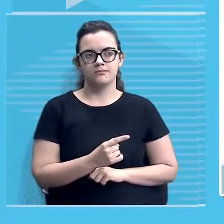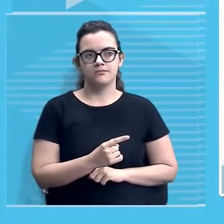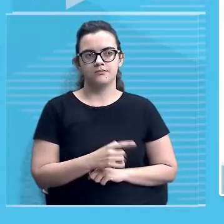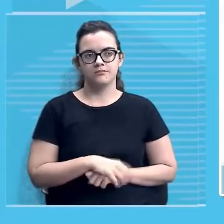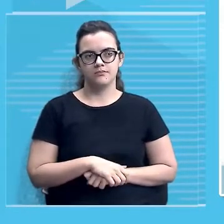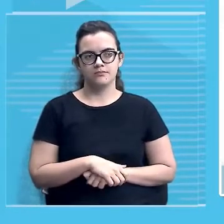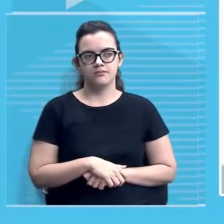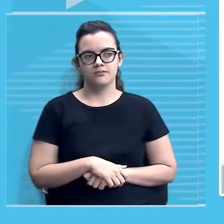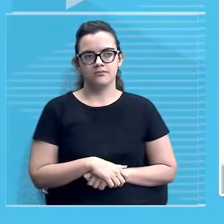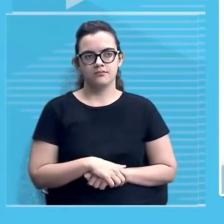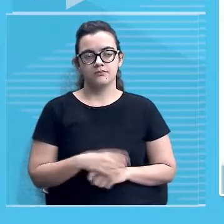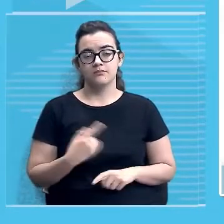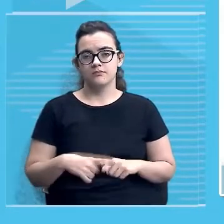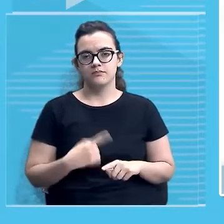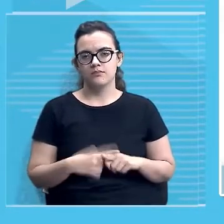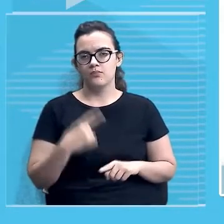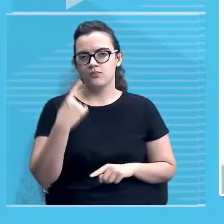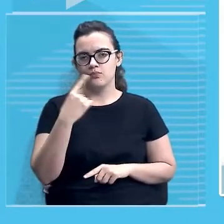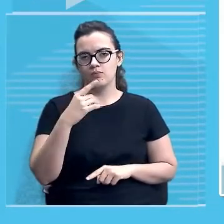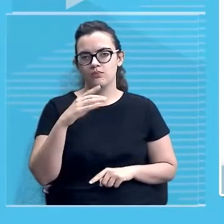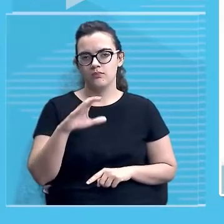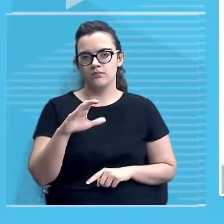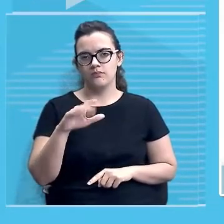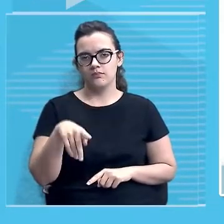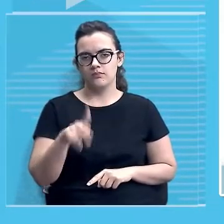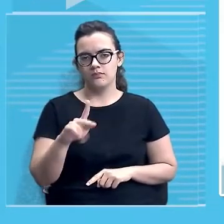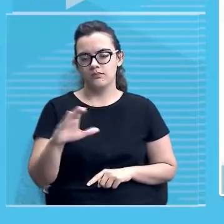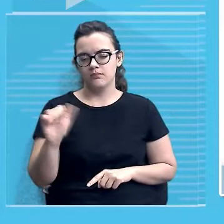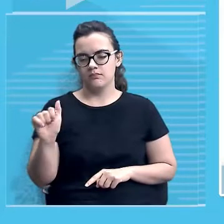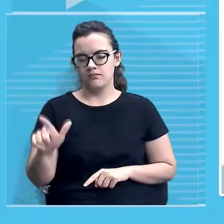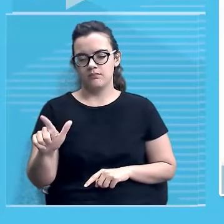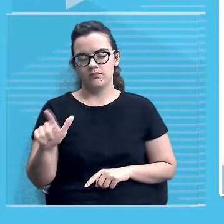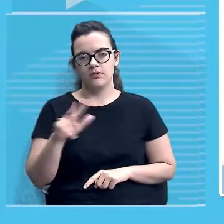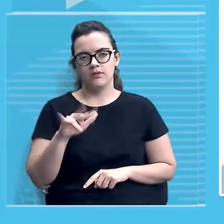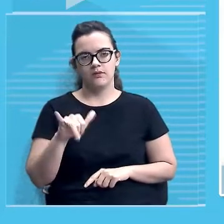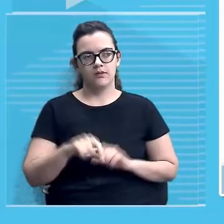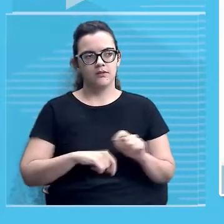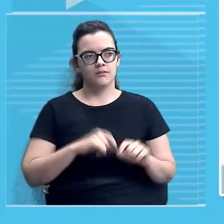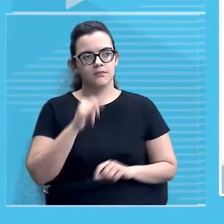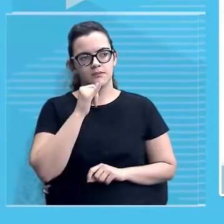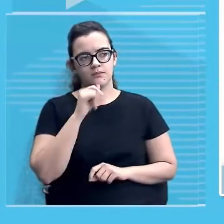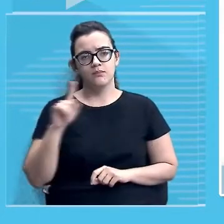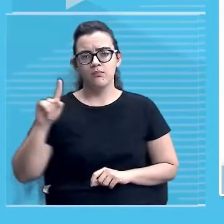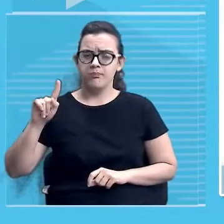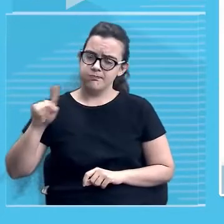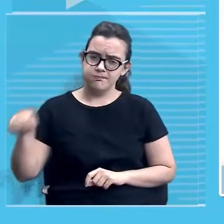Porque uma quilocaloria vão valer mil dessa daqui que a gente está estudando.